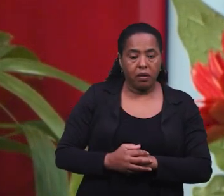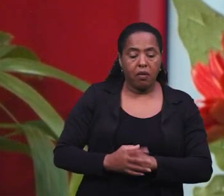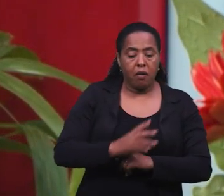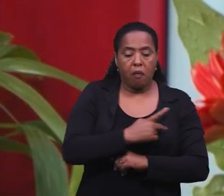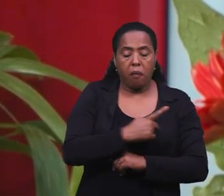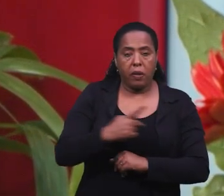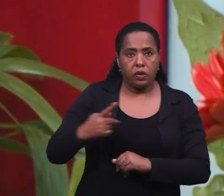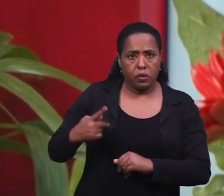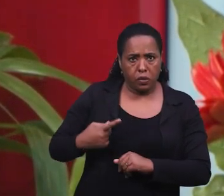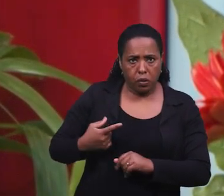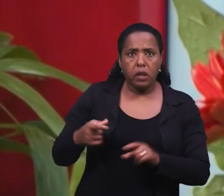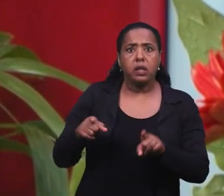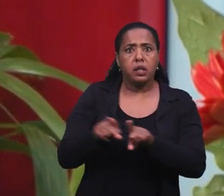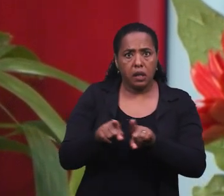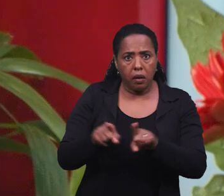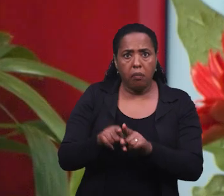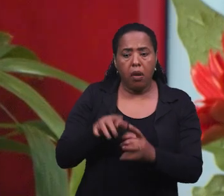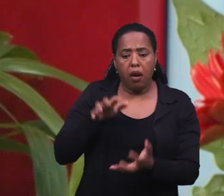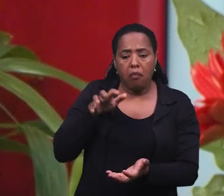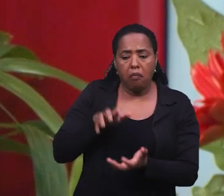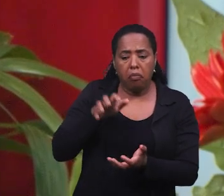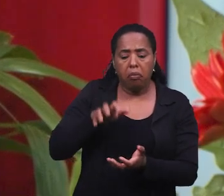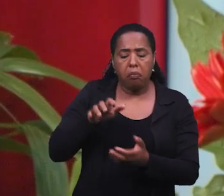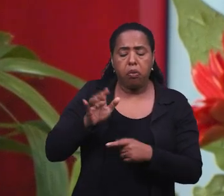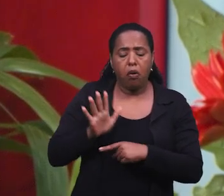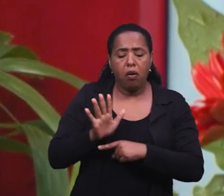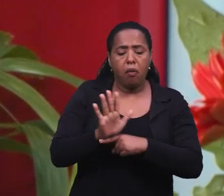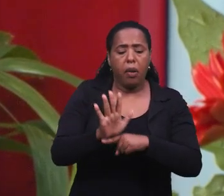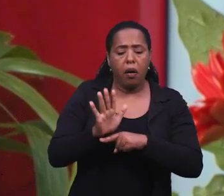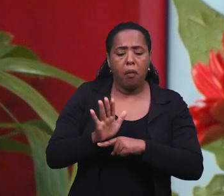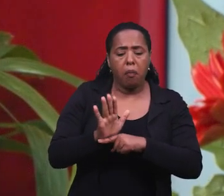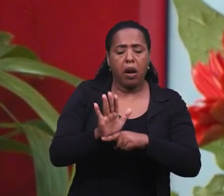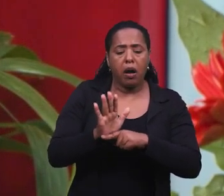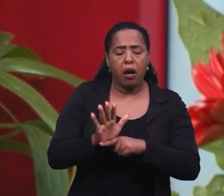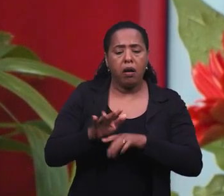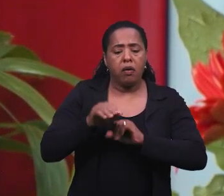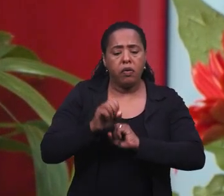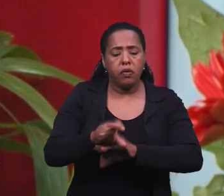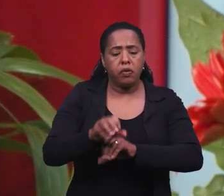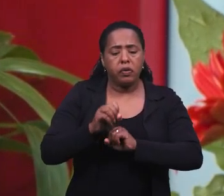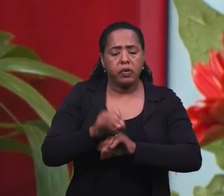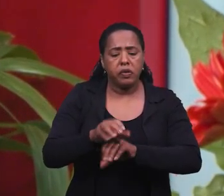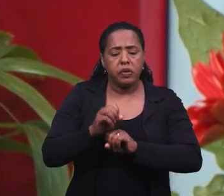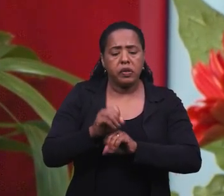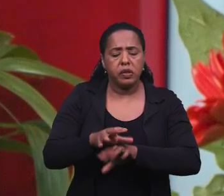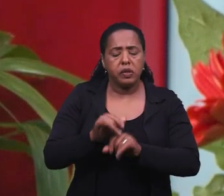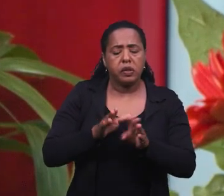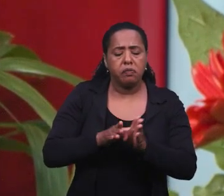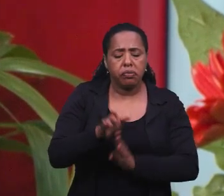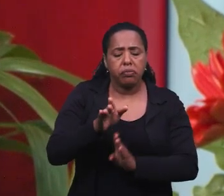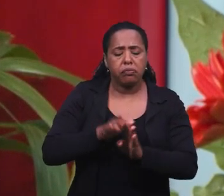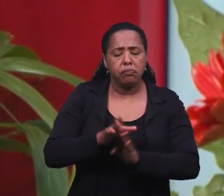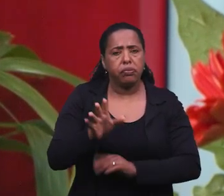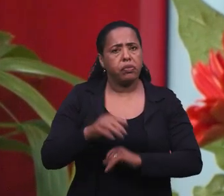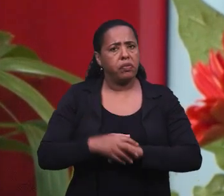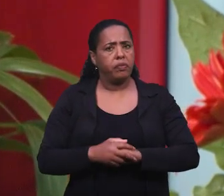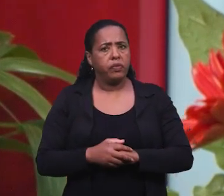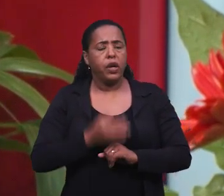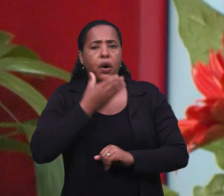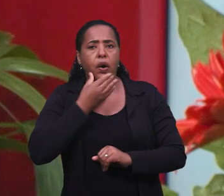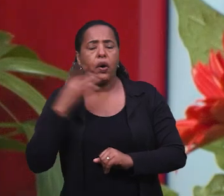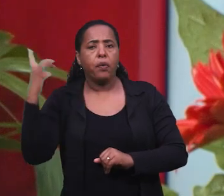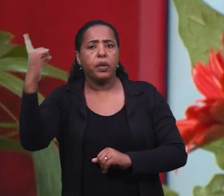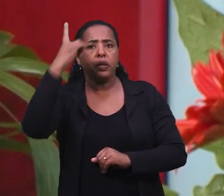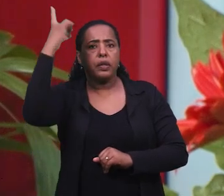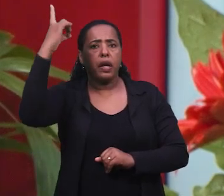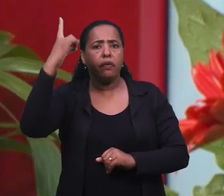nas limitações da força humana, quando na idade, né, ele fala de cabelos brancos, talvez